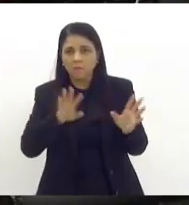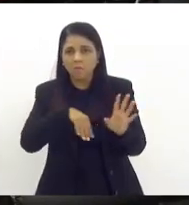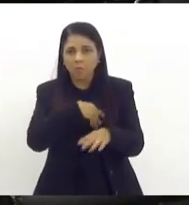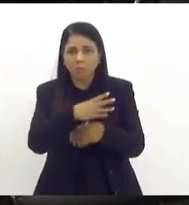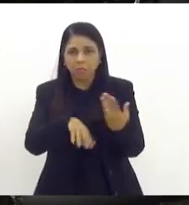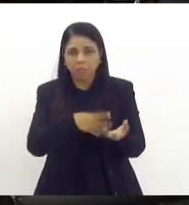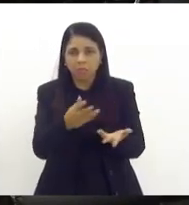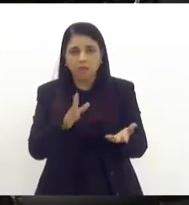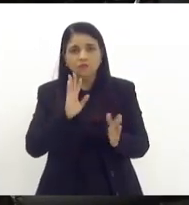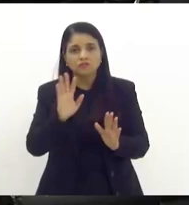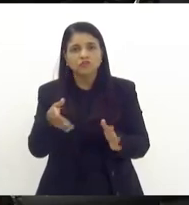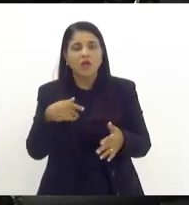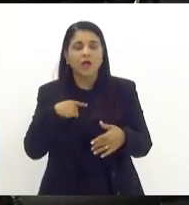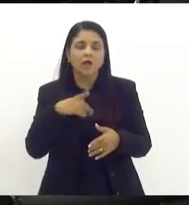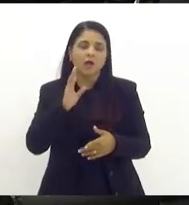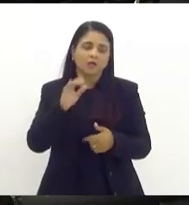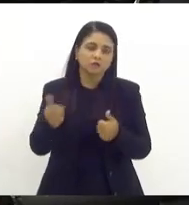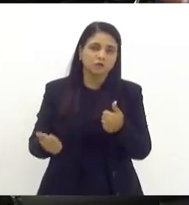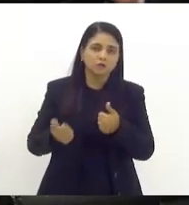já teve